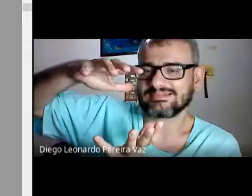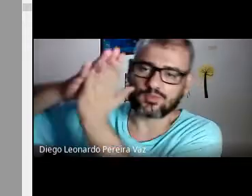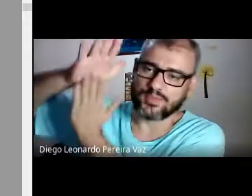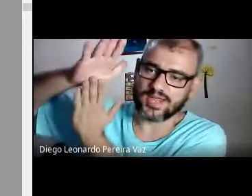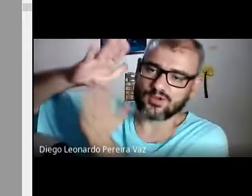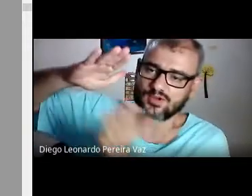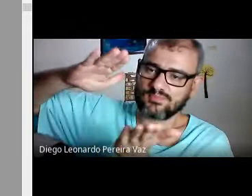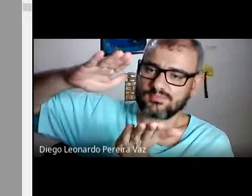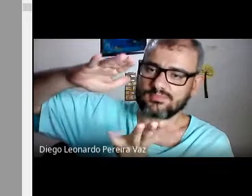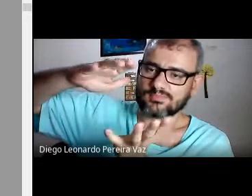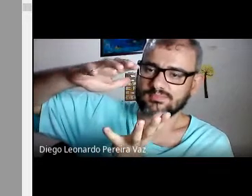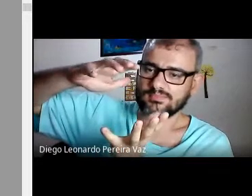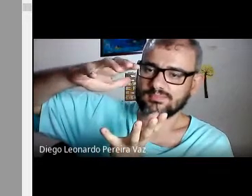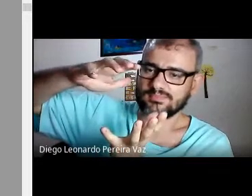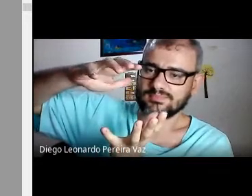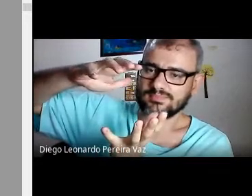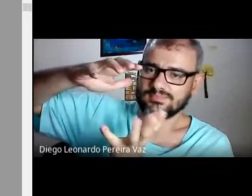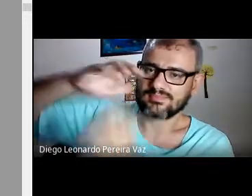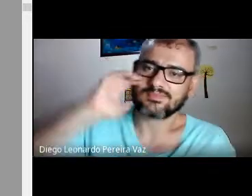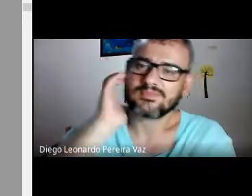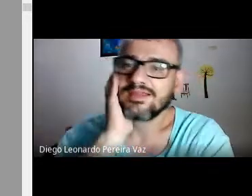quase acertou. Pronto.